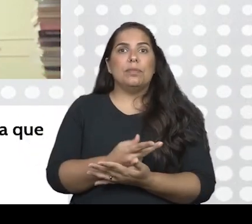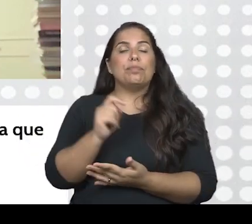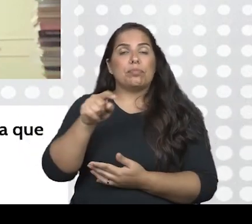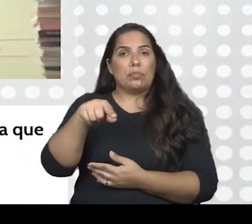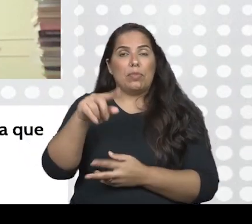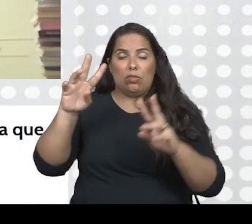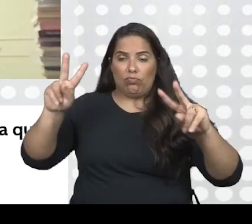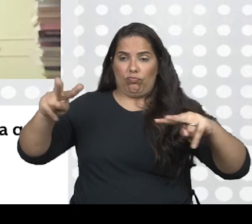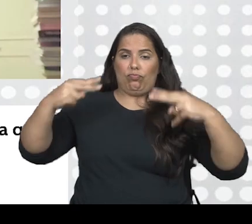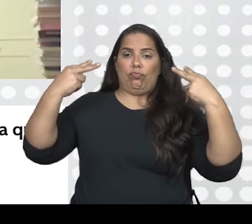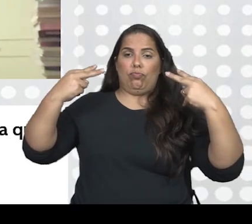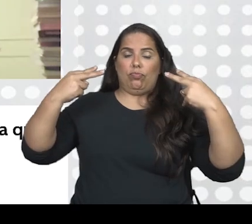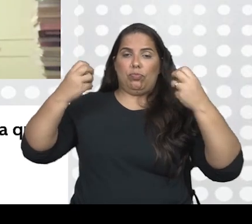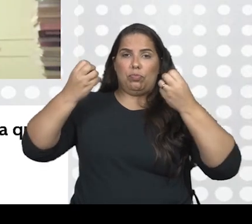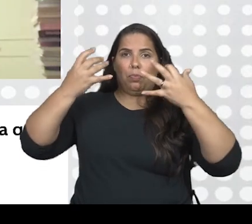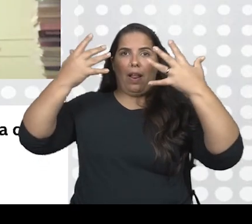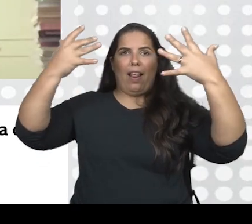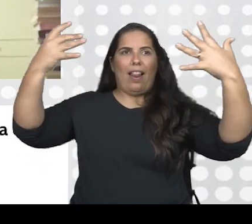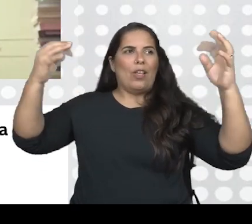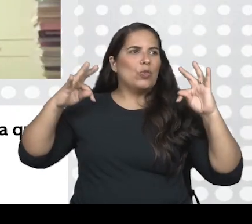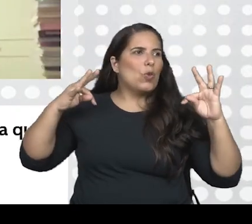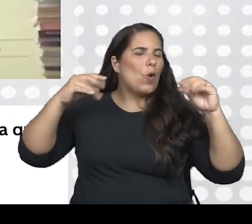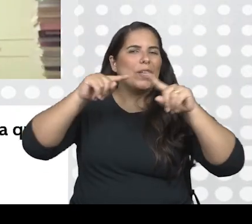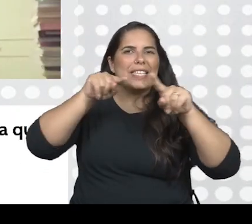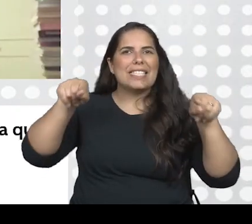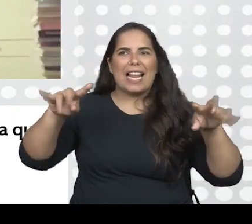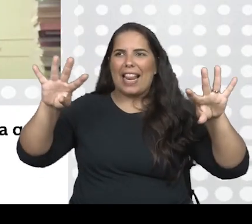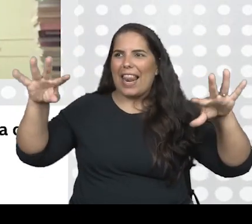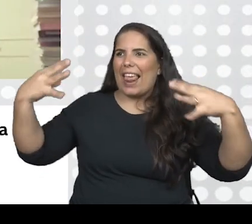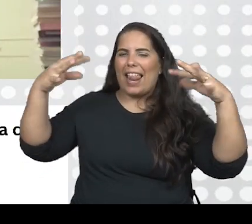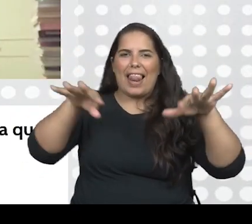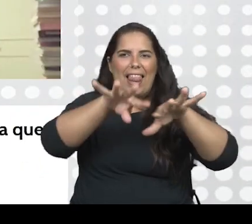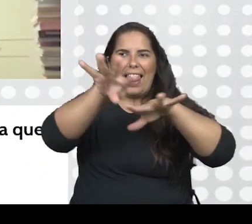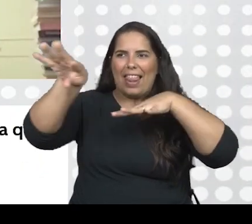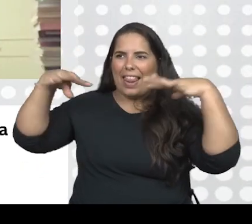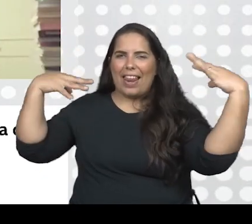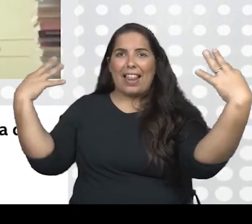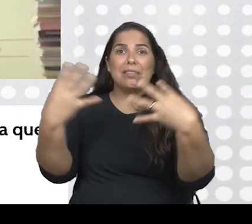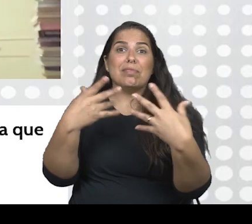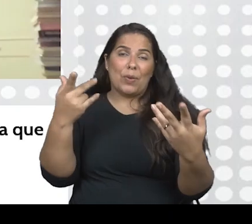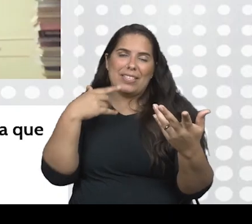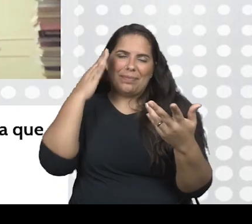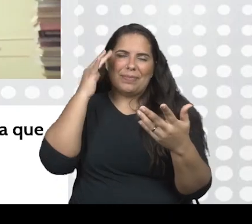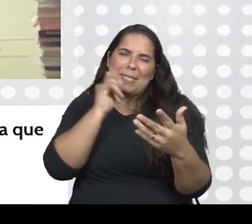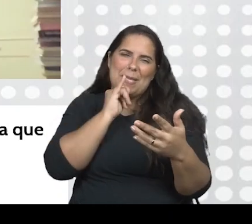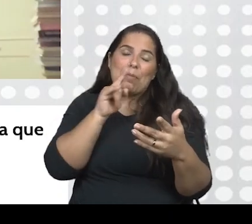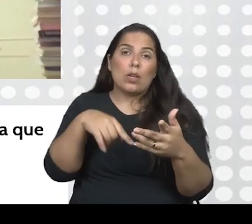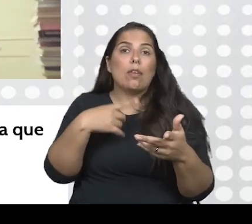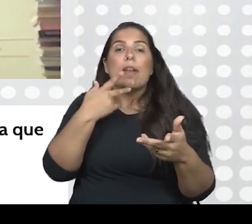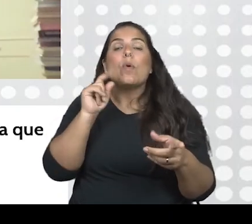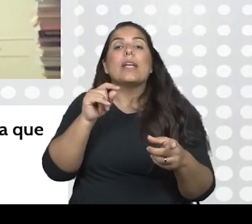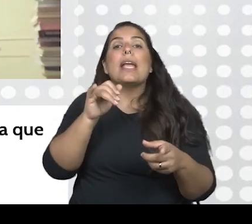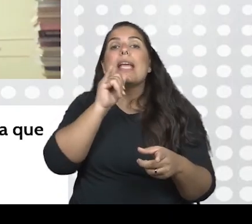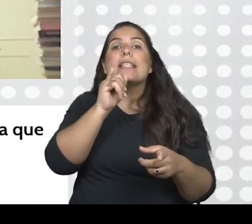esse holofote iluminou toda a sala de aula. Então, com essa analogia, eu quero dizer que nós precisamos mudar